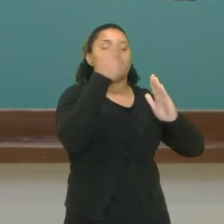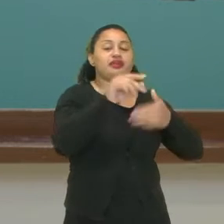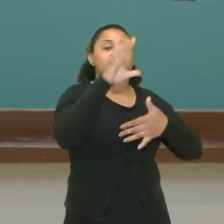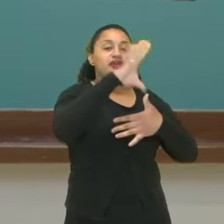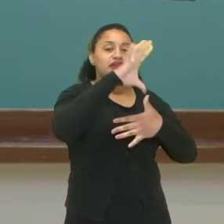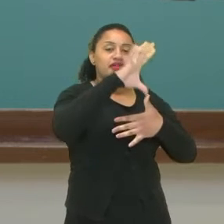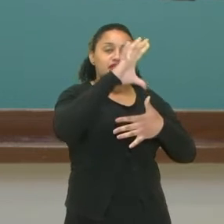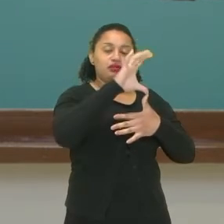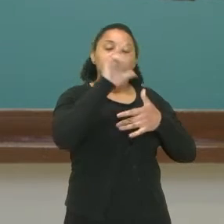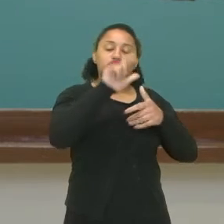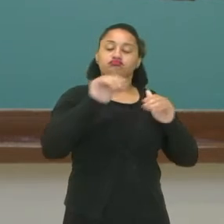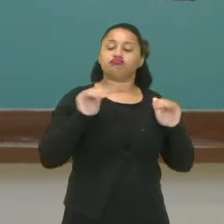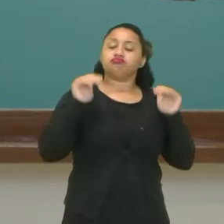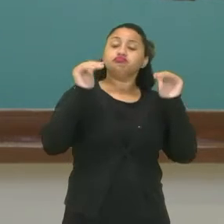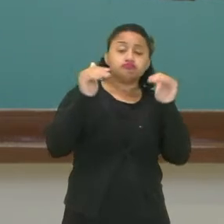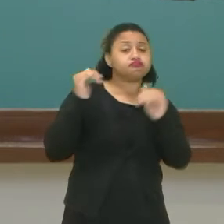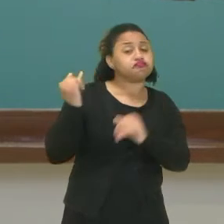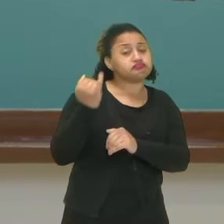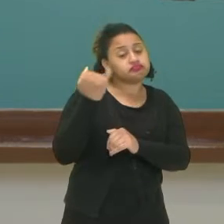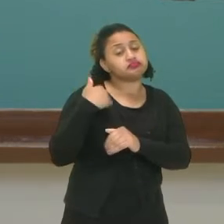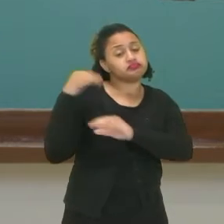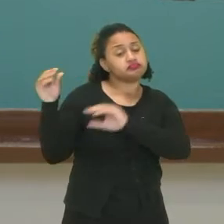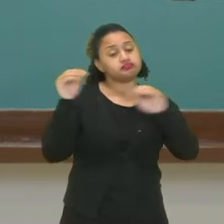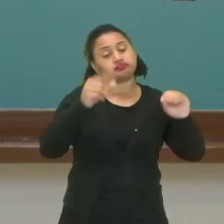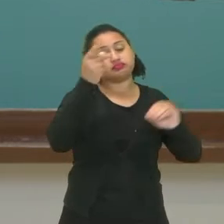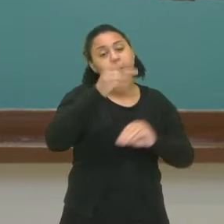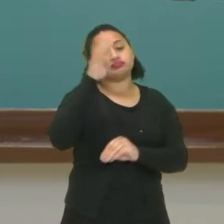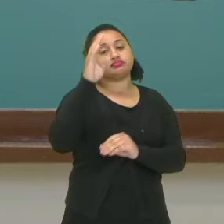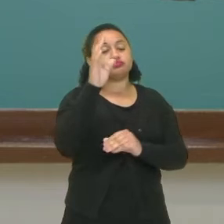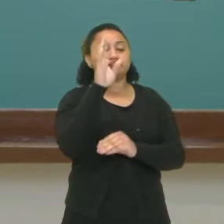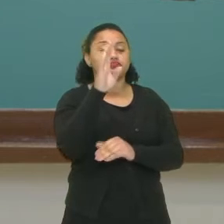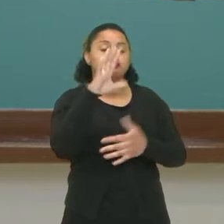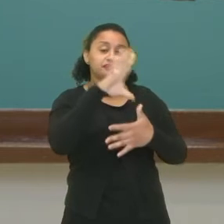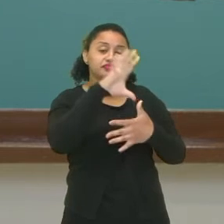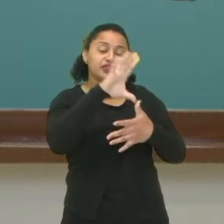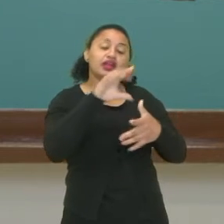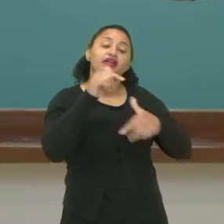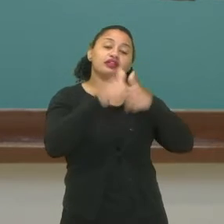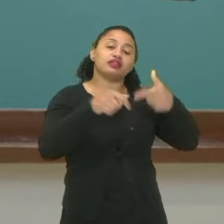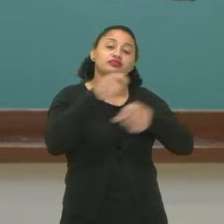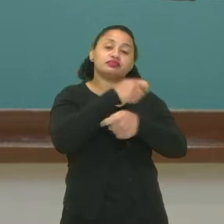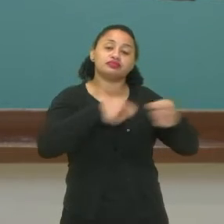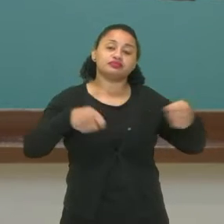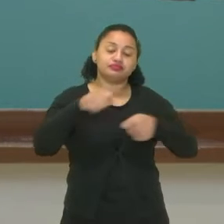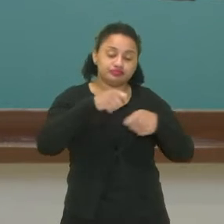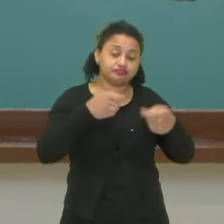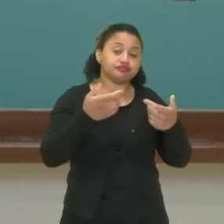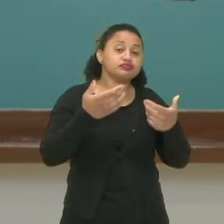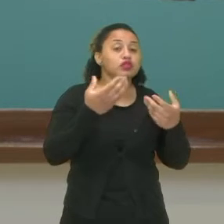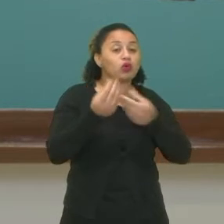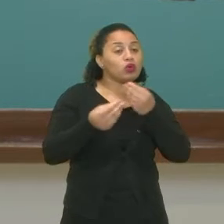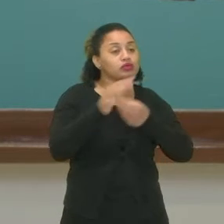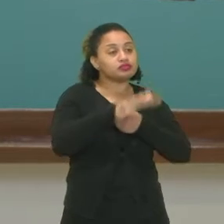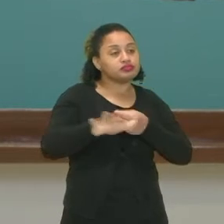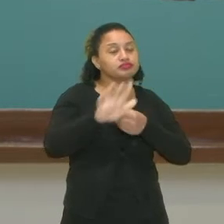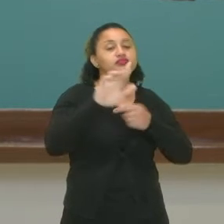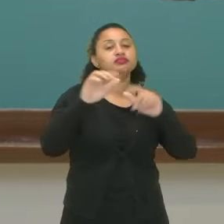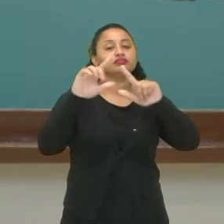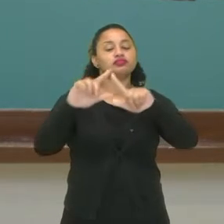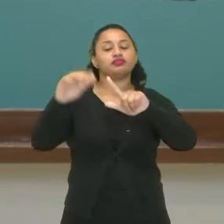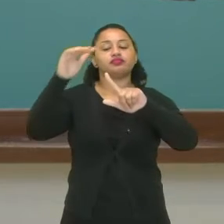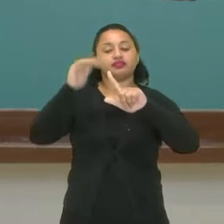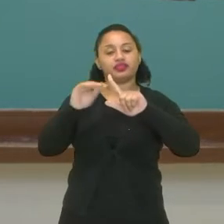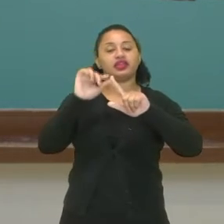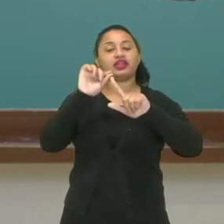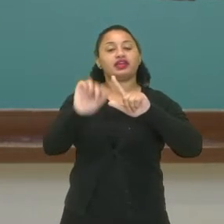nobres espanhóis, que vieram para a América e trabalhavam na administração colonial. Abaixo dos chapetones e do